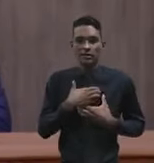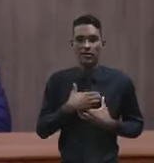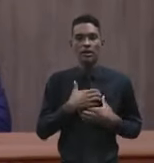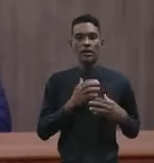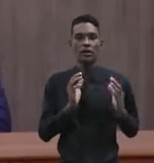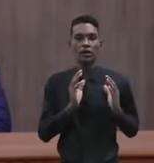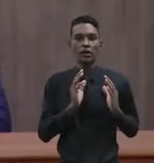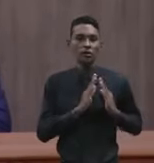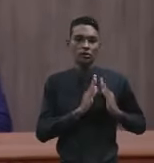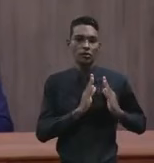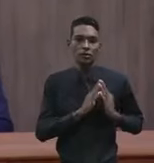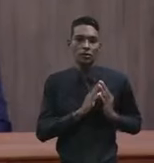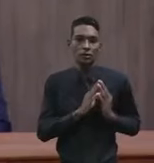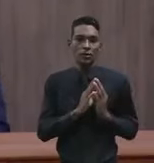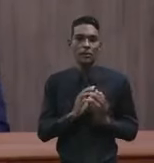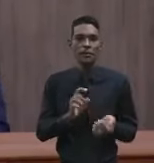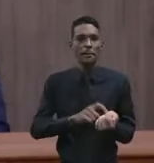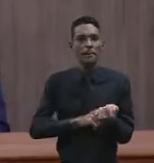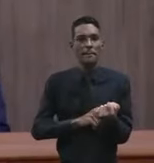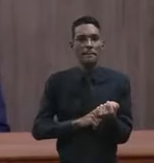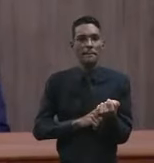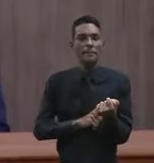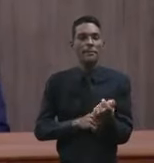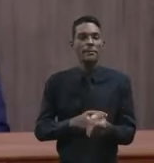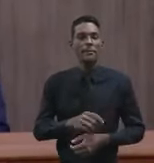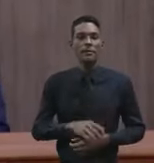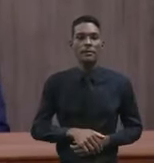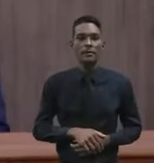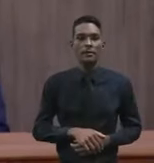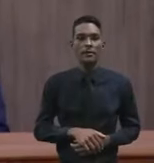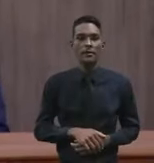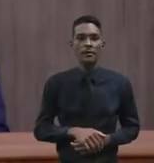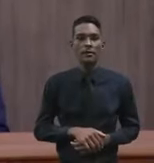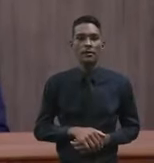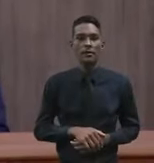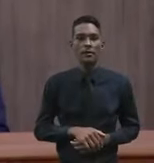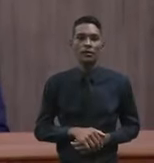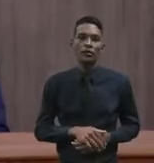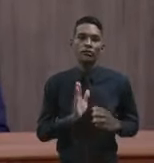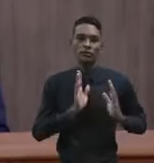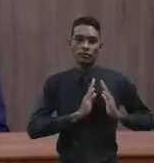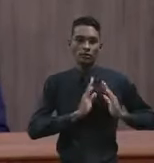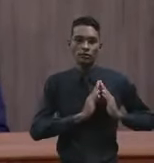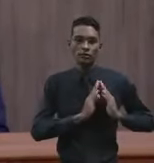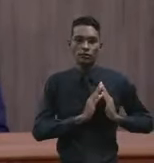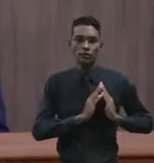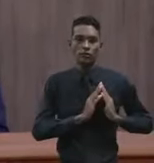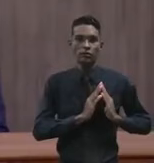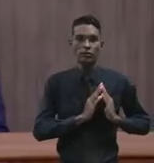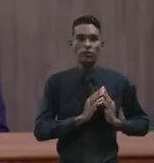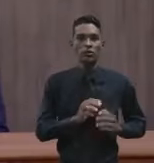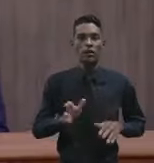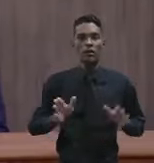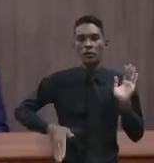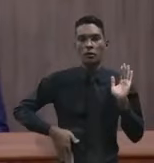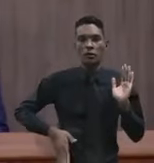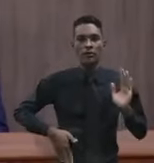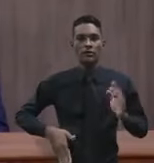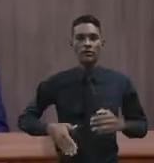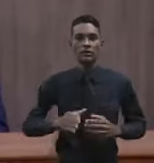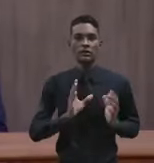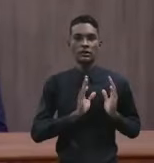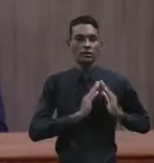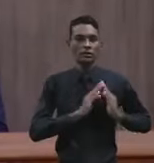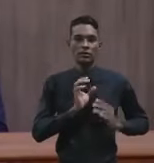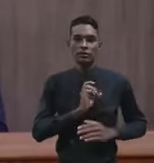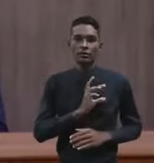tem maldição, a tua casa não tem peste, a tua casa não tem homem assassino, a tua casa não tem bandido, a tua casa não tem